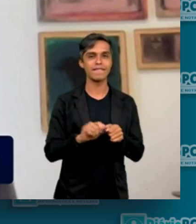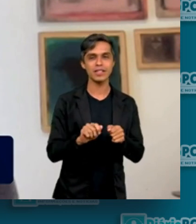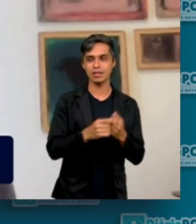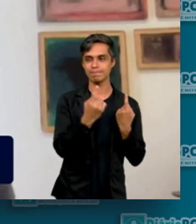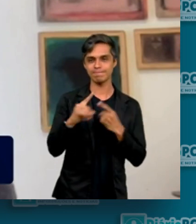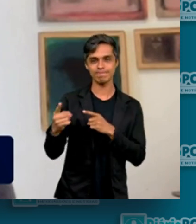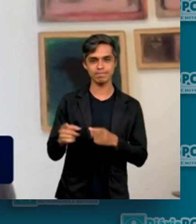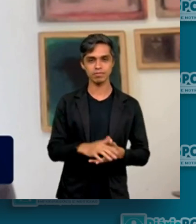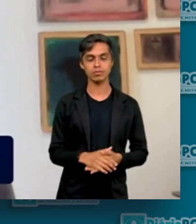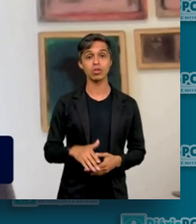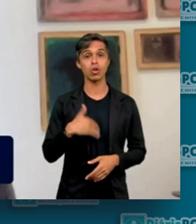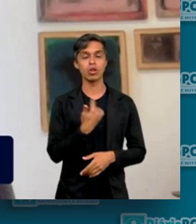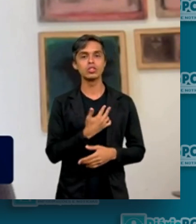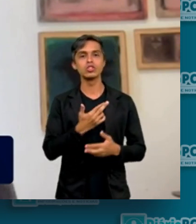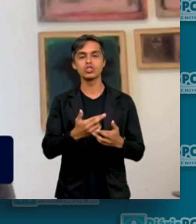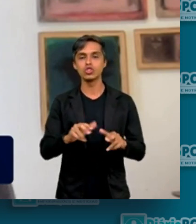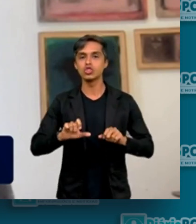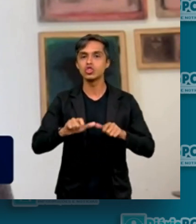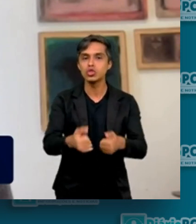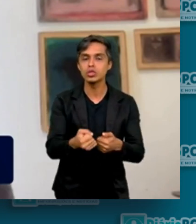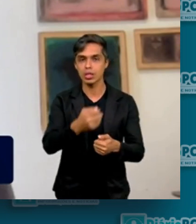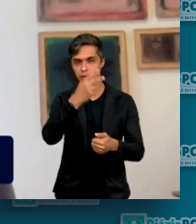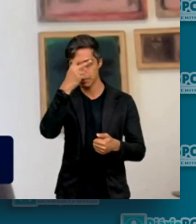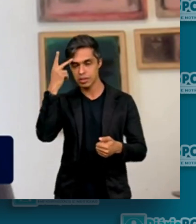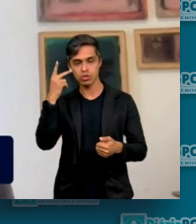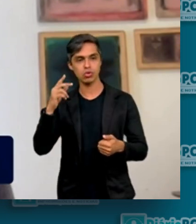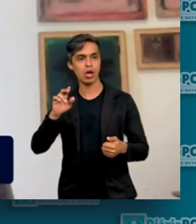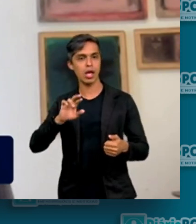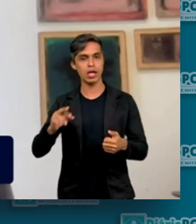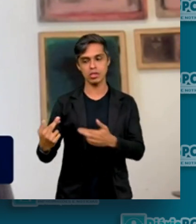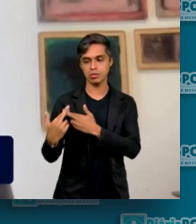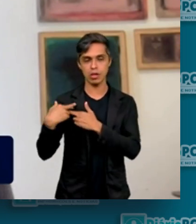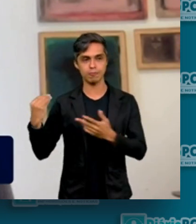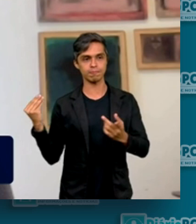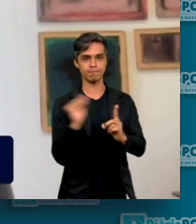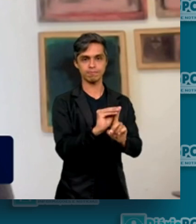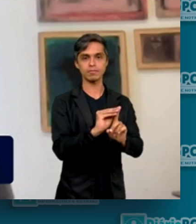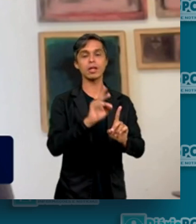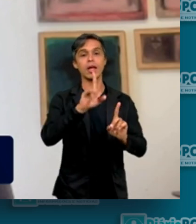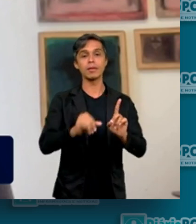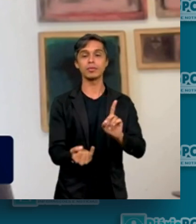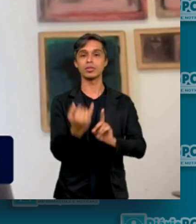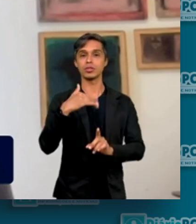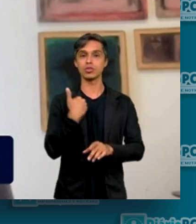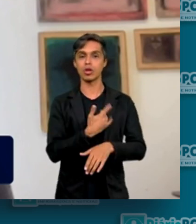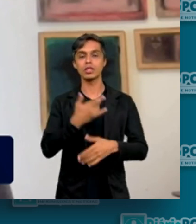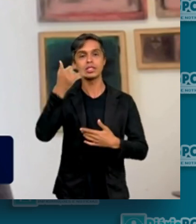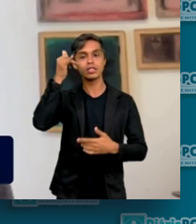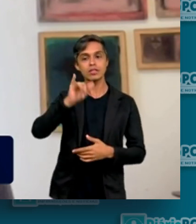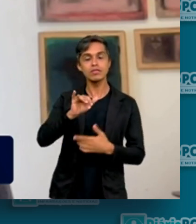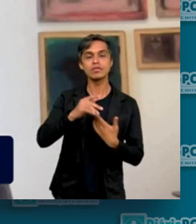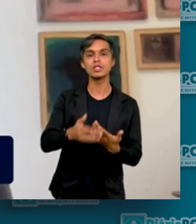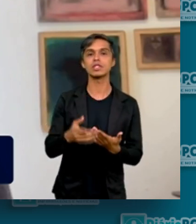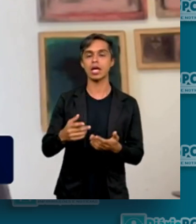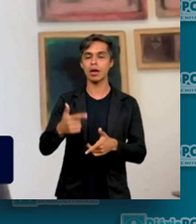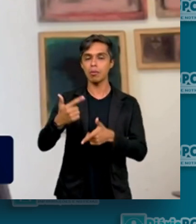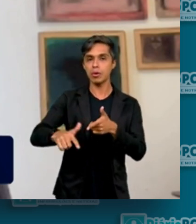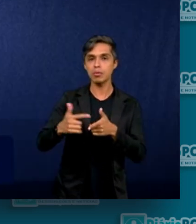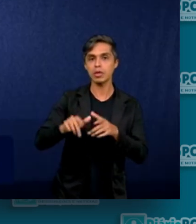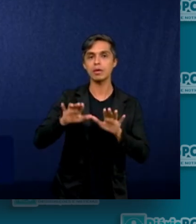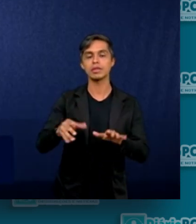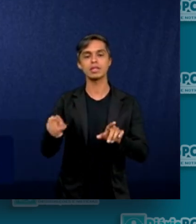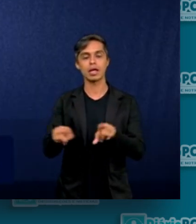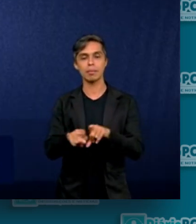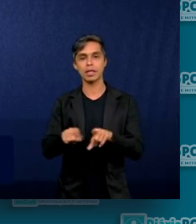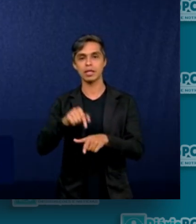pela responsabilização das pessoas que cometem crimes na internet, é essencial que a gente trabalhe na prevenção, na educação, na conscientização.